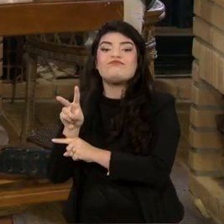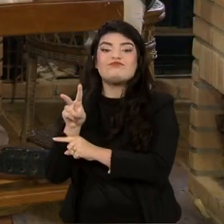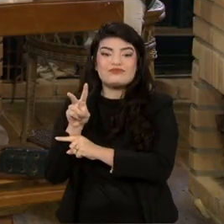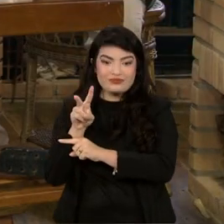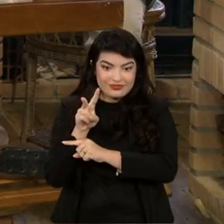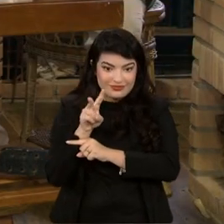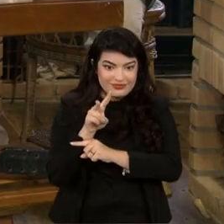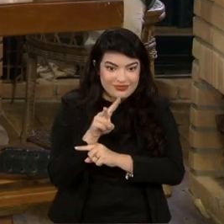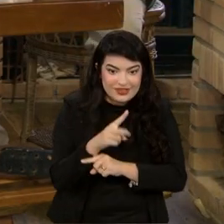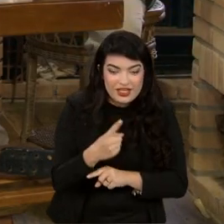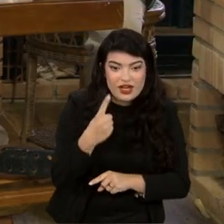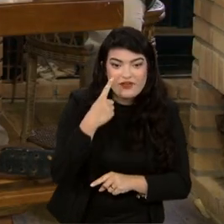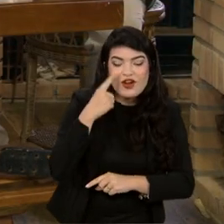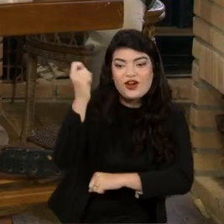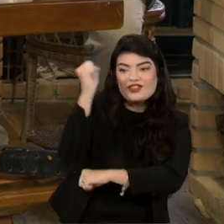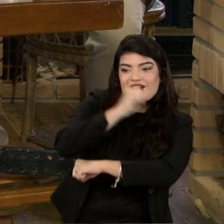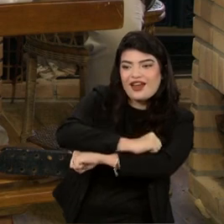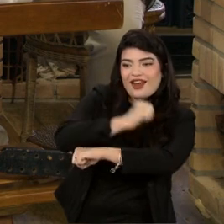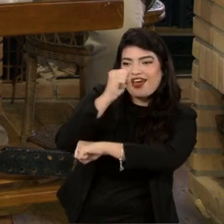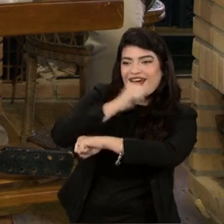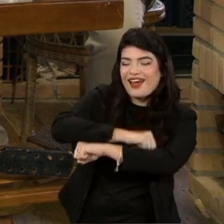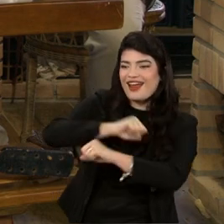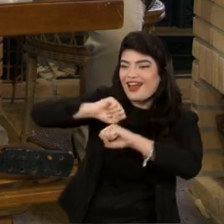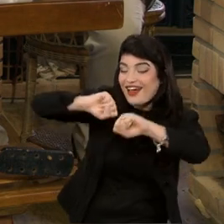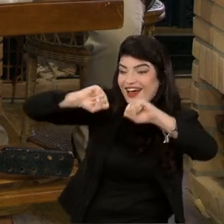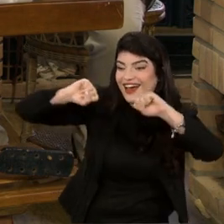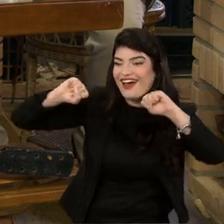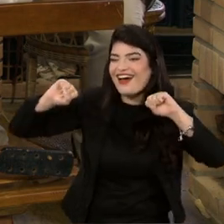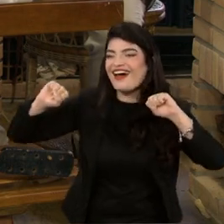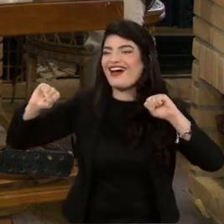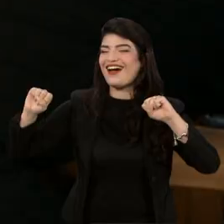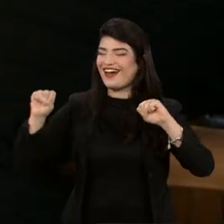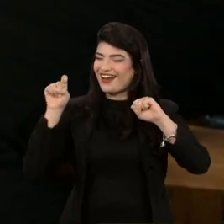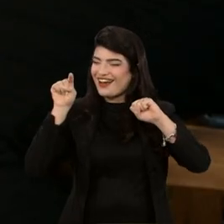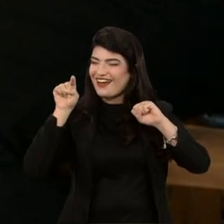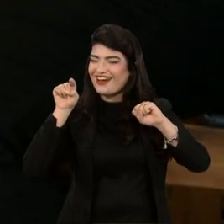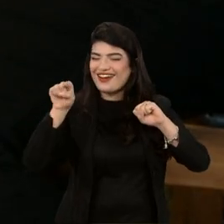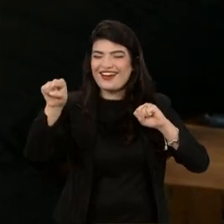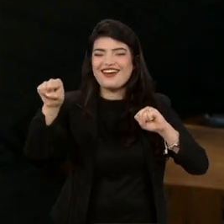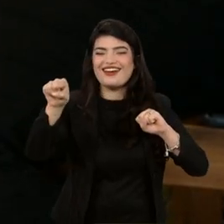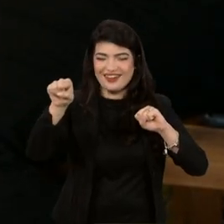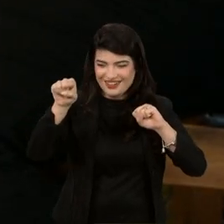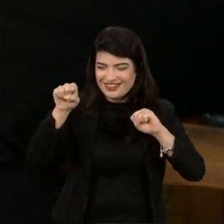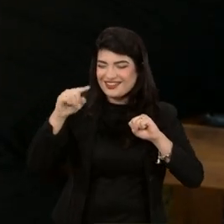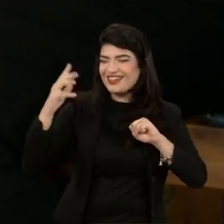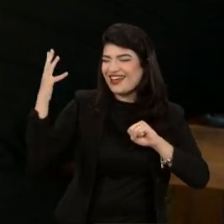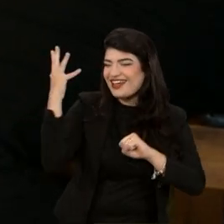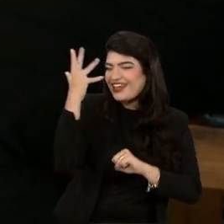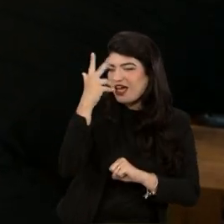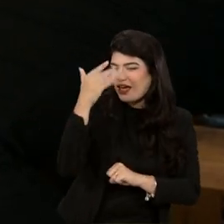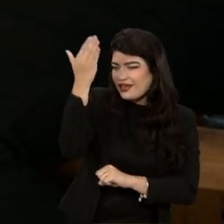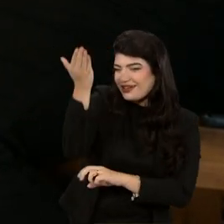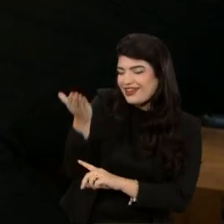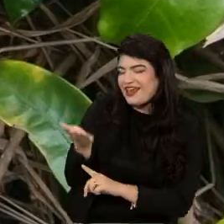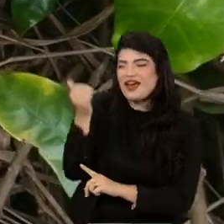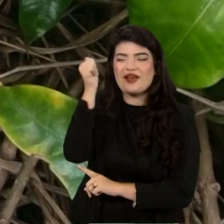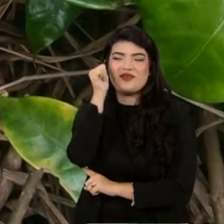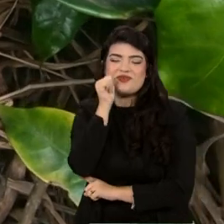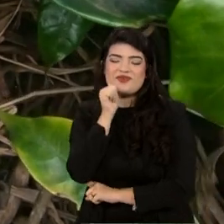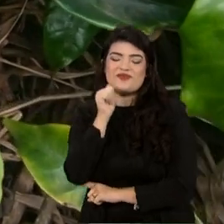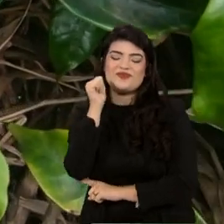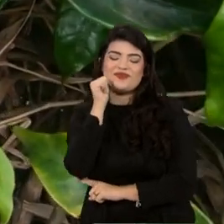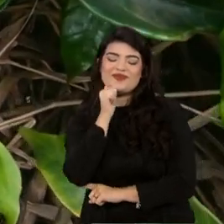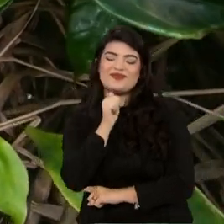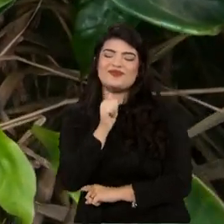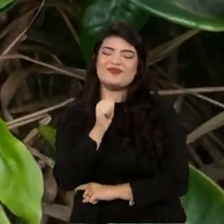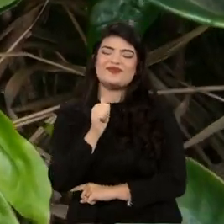perigosa. Olhe na janela, ué, ué, ué, ué. Que linda donzela, ué.